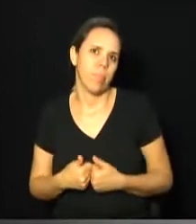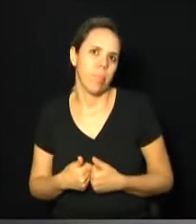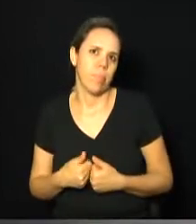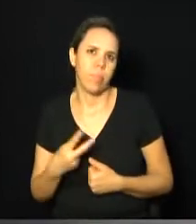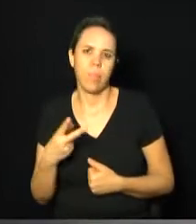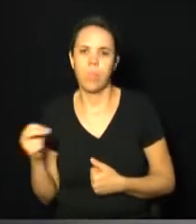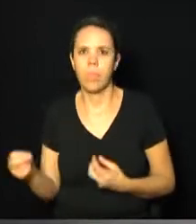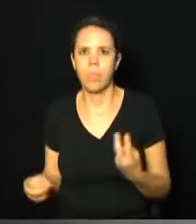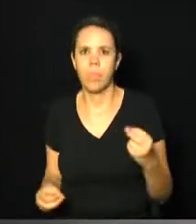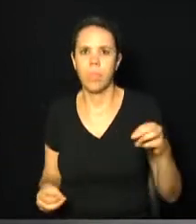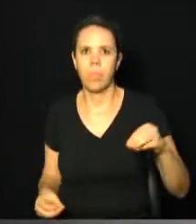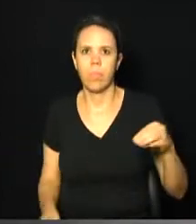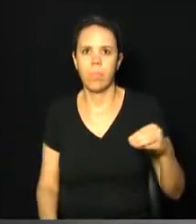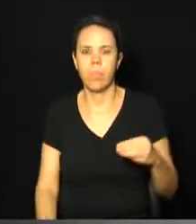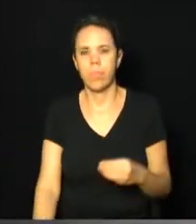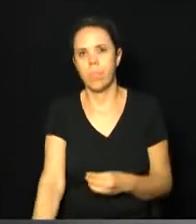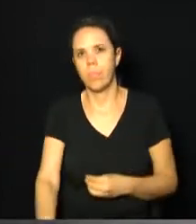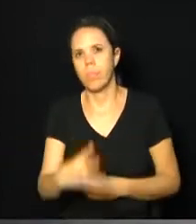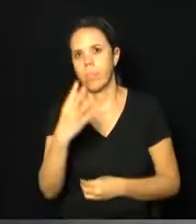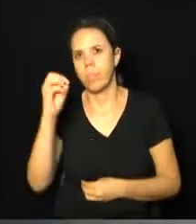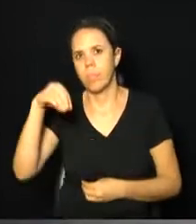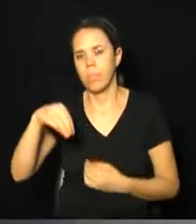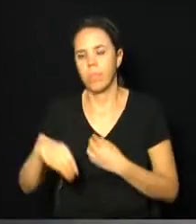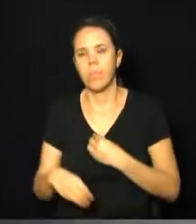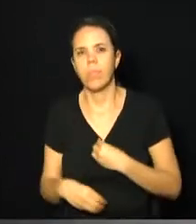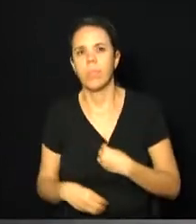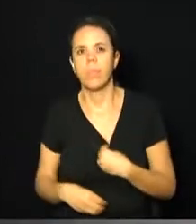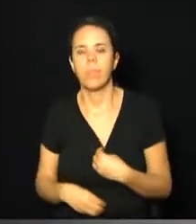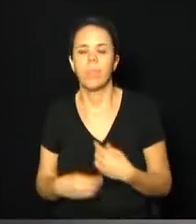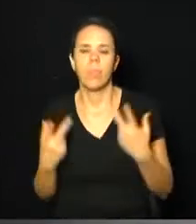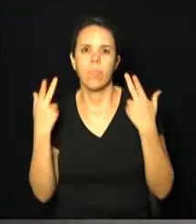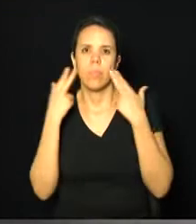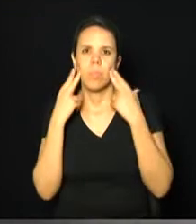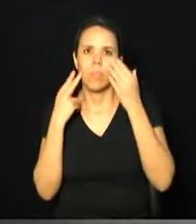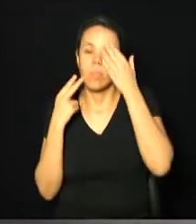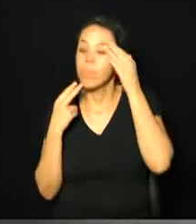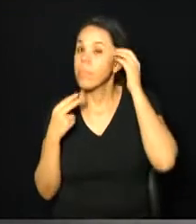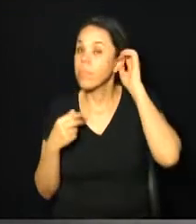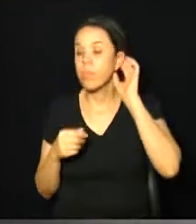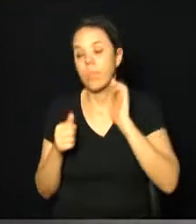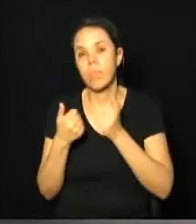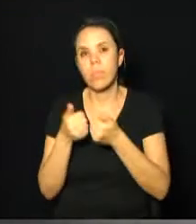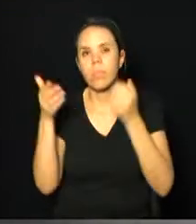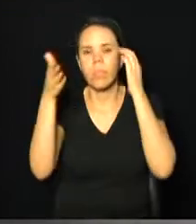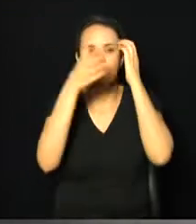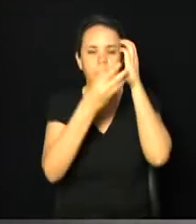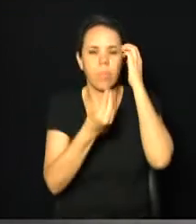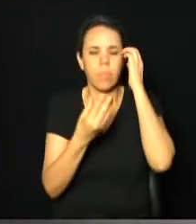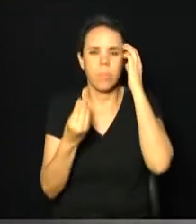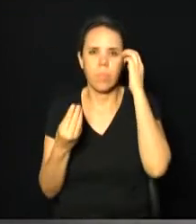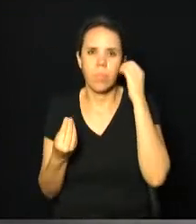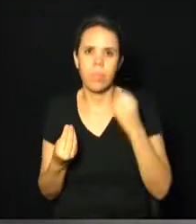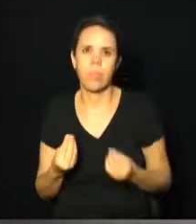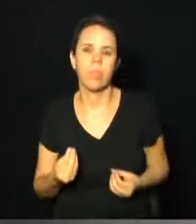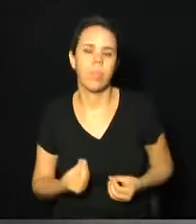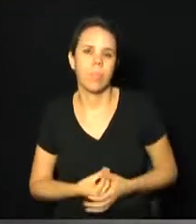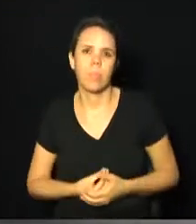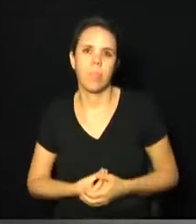20 em 20 minutos, de 40 em 40 minutos. Normalmente, como os ônibus rodam muito na